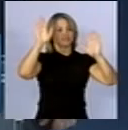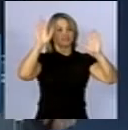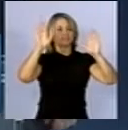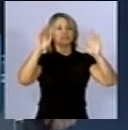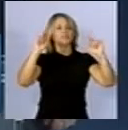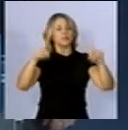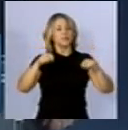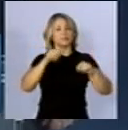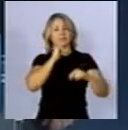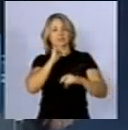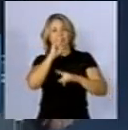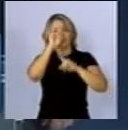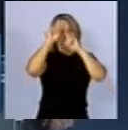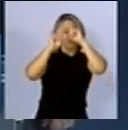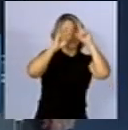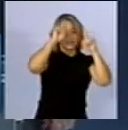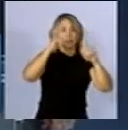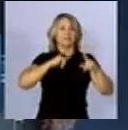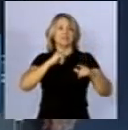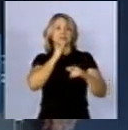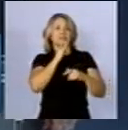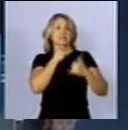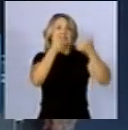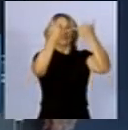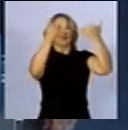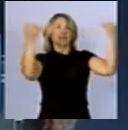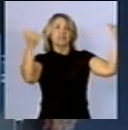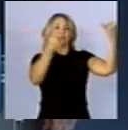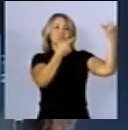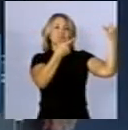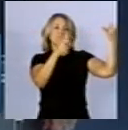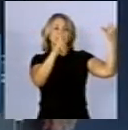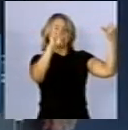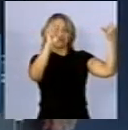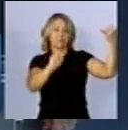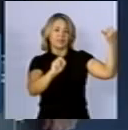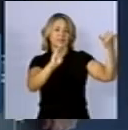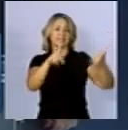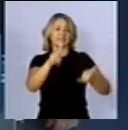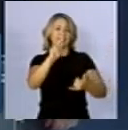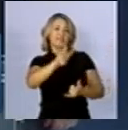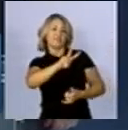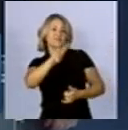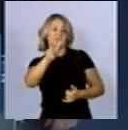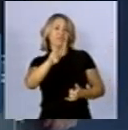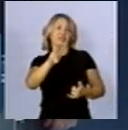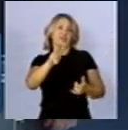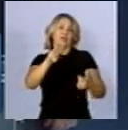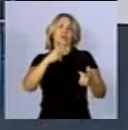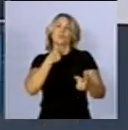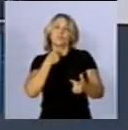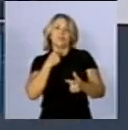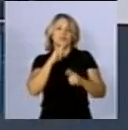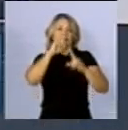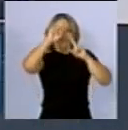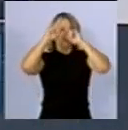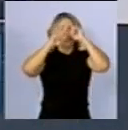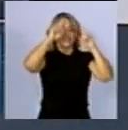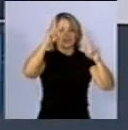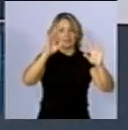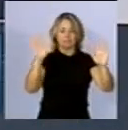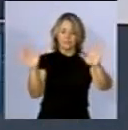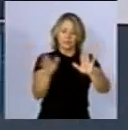inventar, né? a linha é uma linha de 230 cavirito duplo com capacidade de transporte e tanto. Então, obviamente, se ele encontrar uma